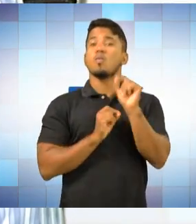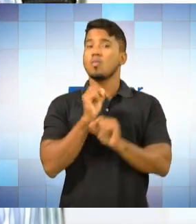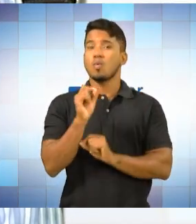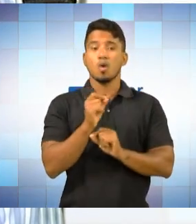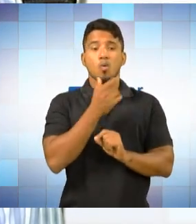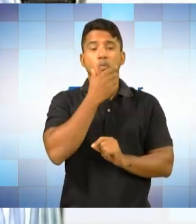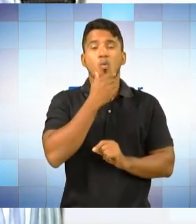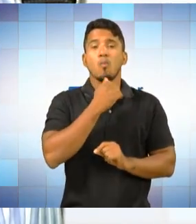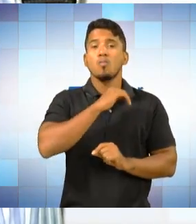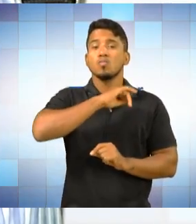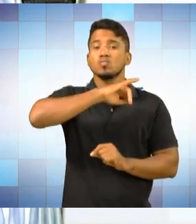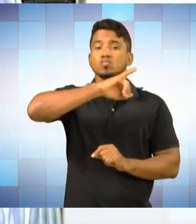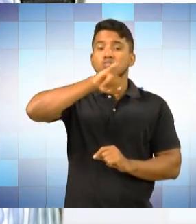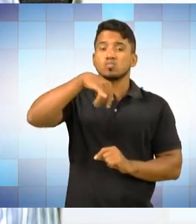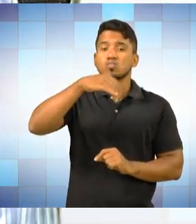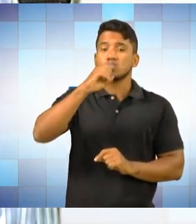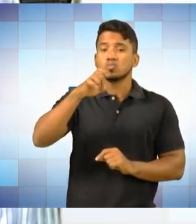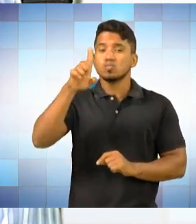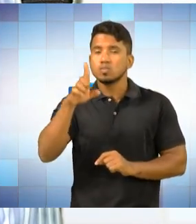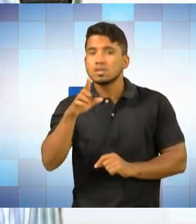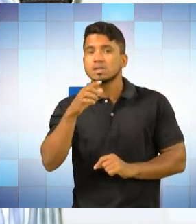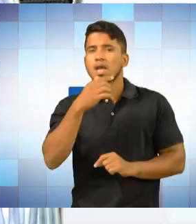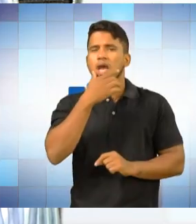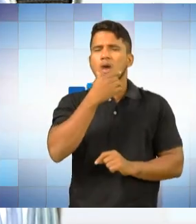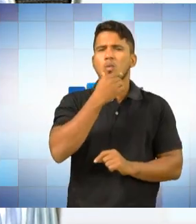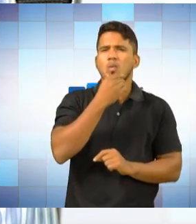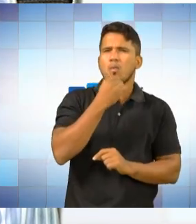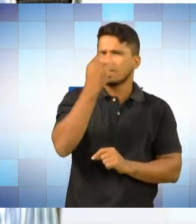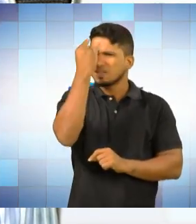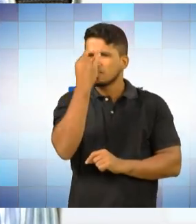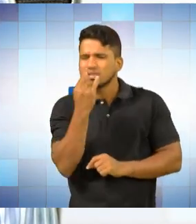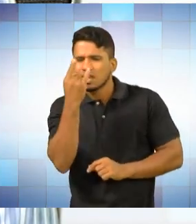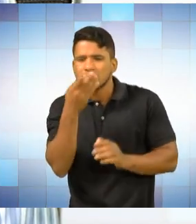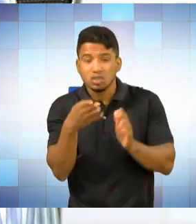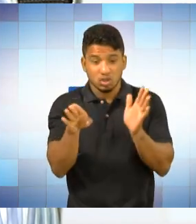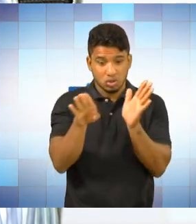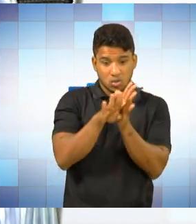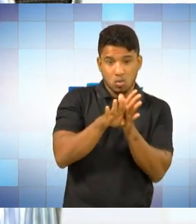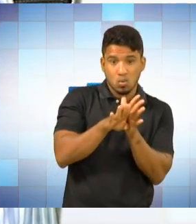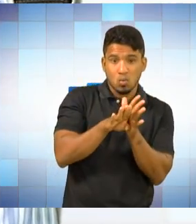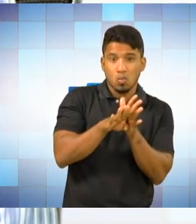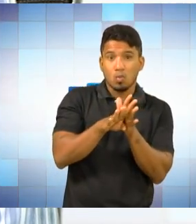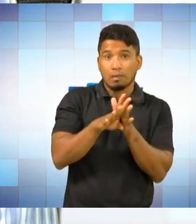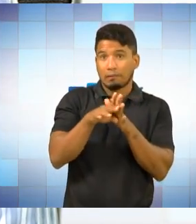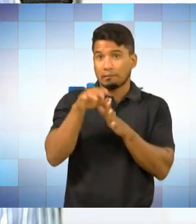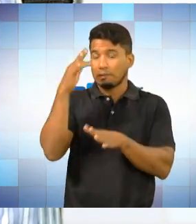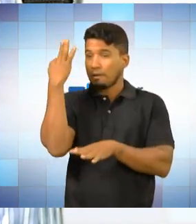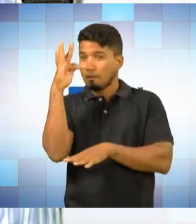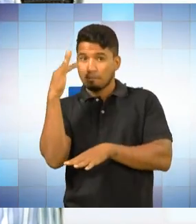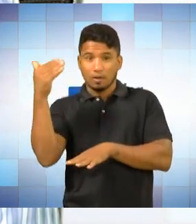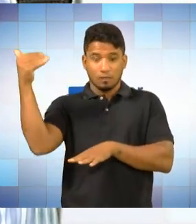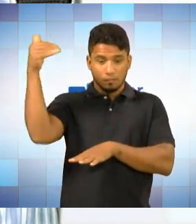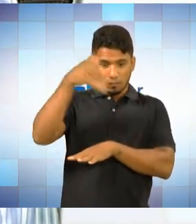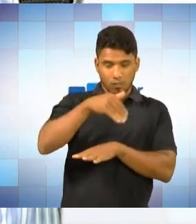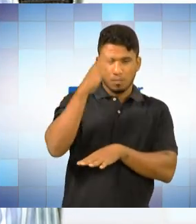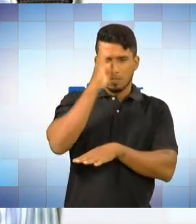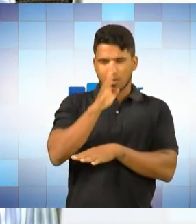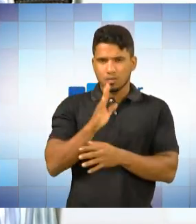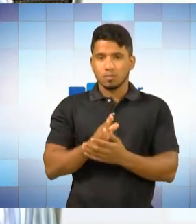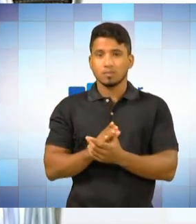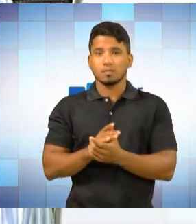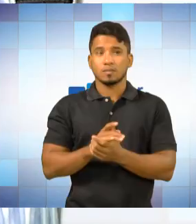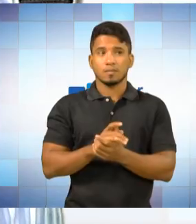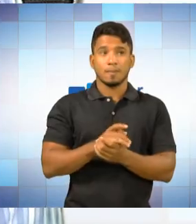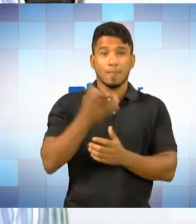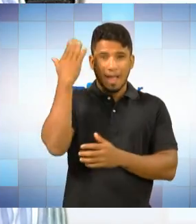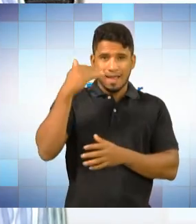com José Álvares de Azevedo, um cego que, recém-chegado da França, saiu do